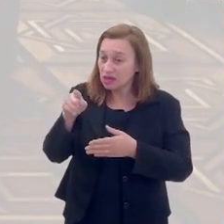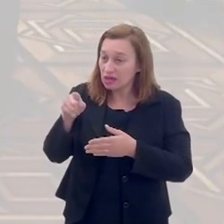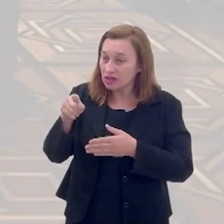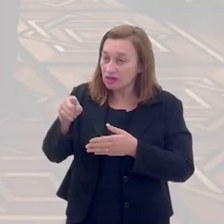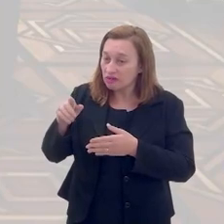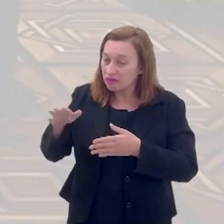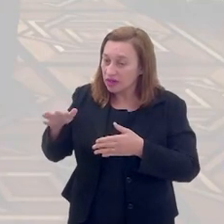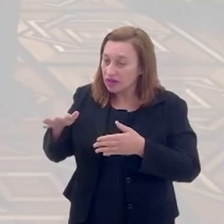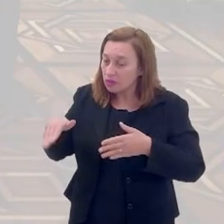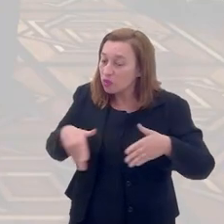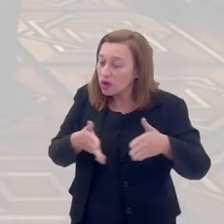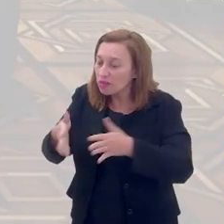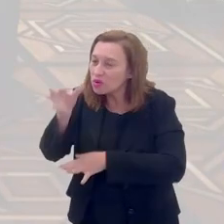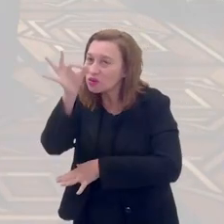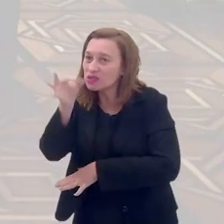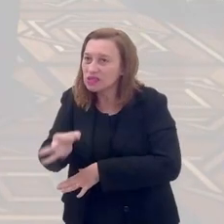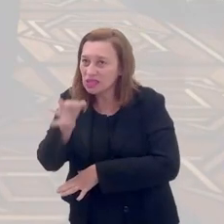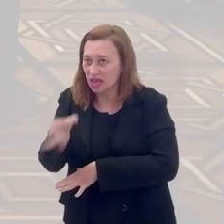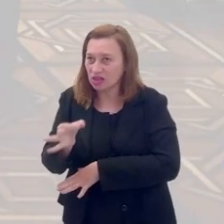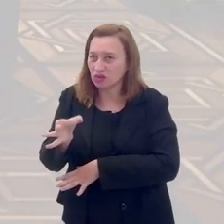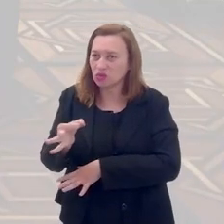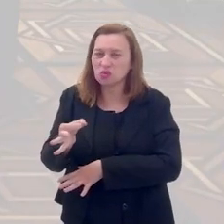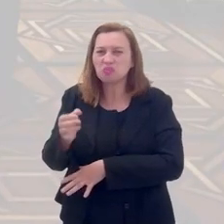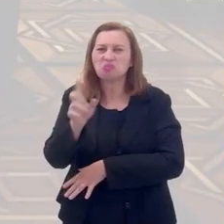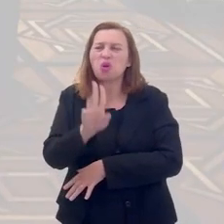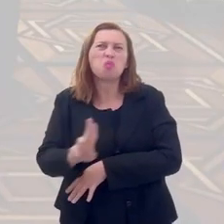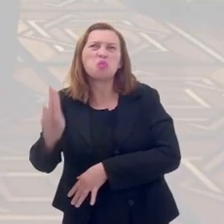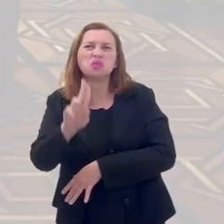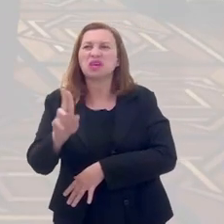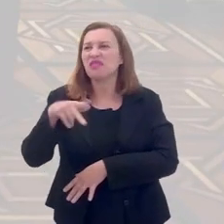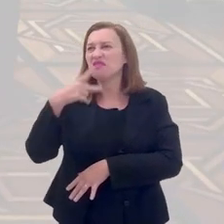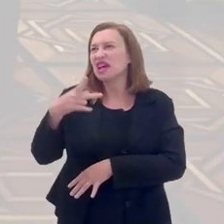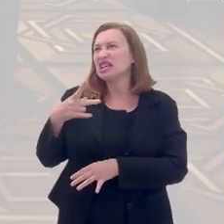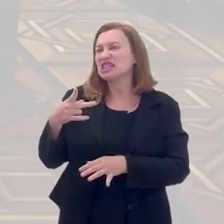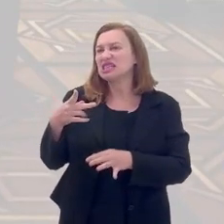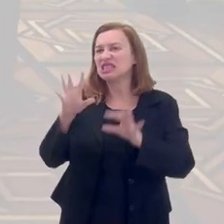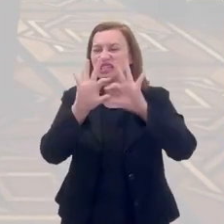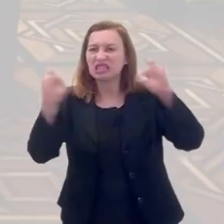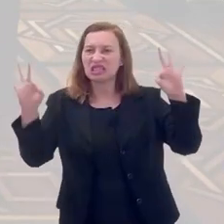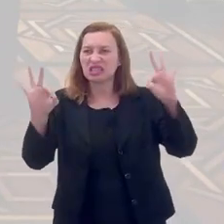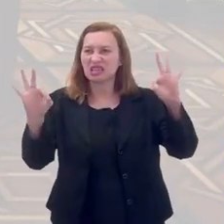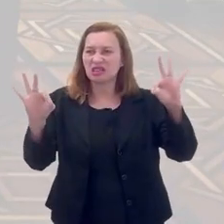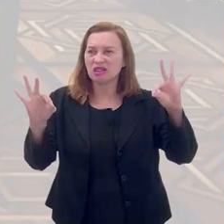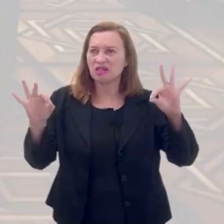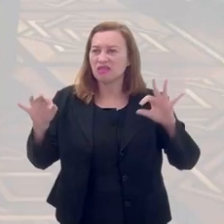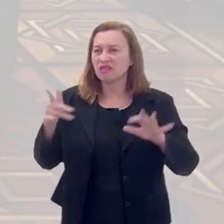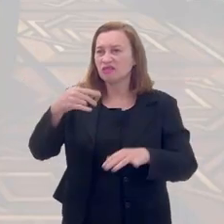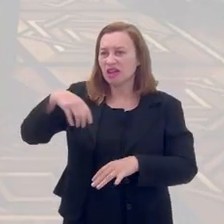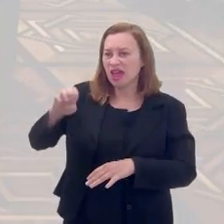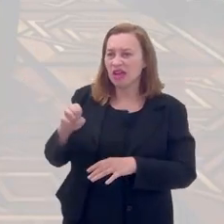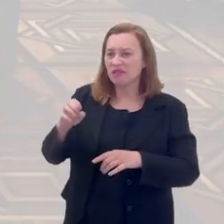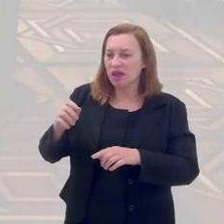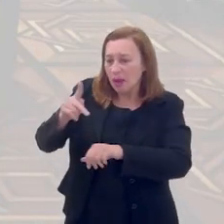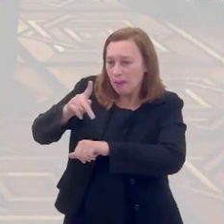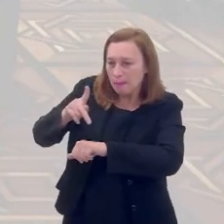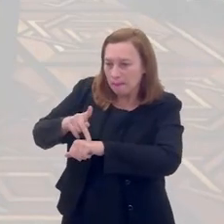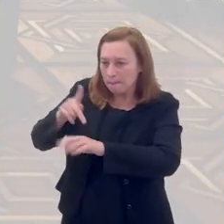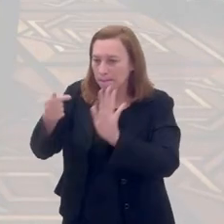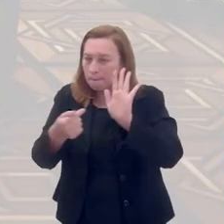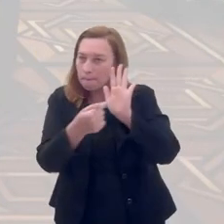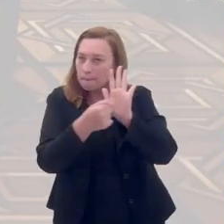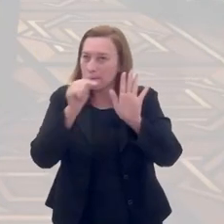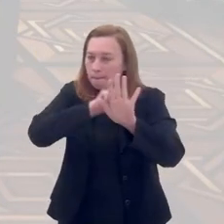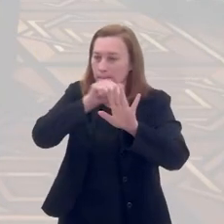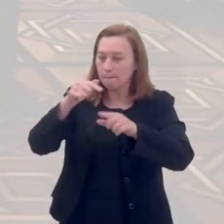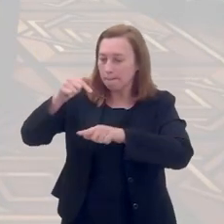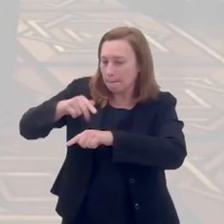certo Seja Constante não use aquela frase que mamãe usava pedra que muito rola não cria limo